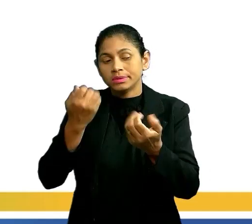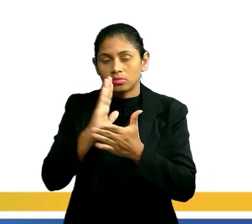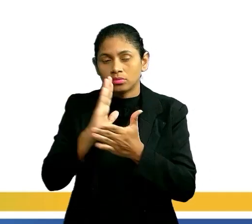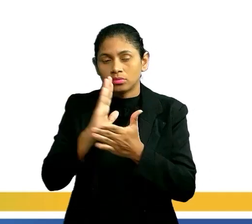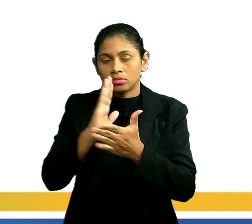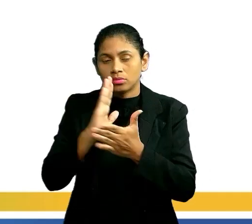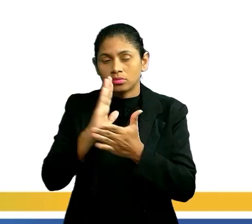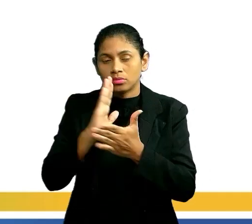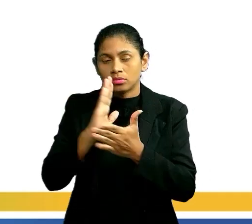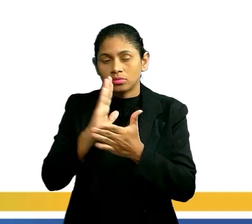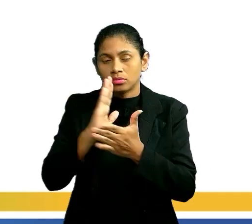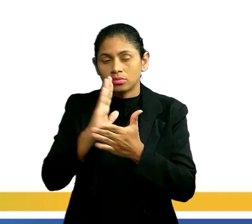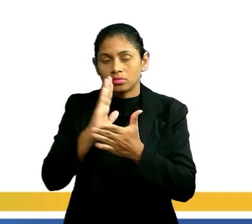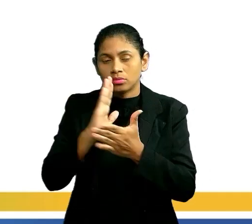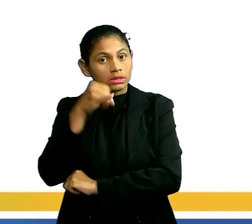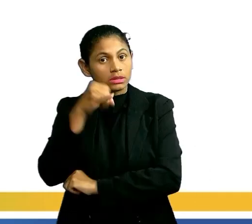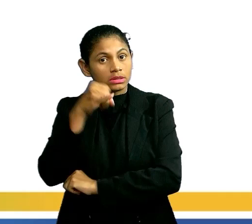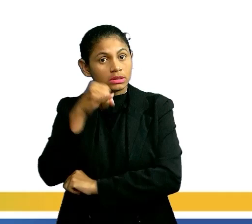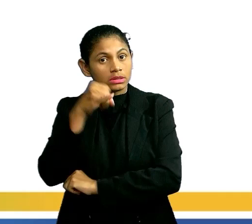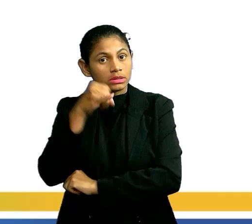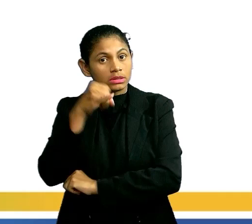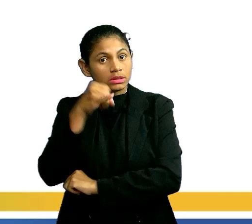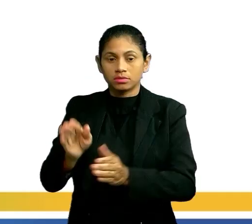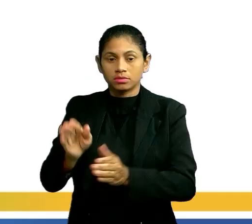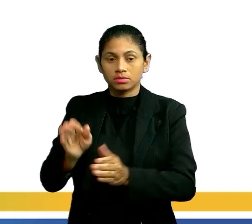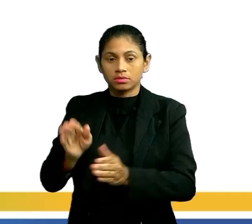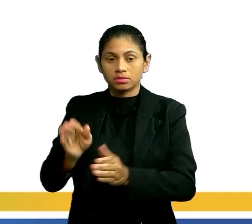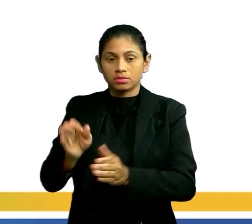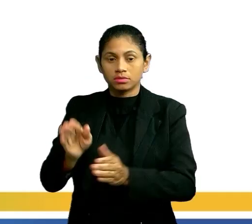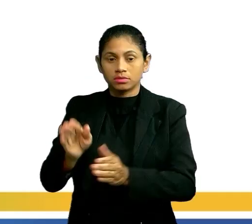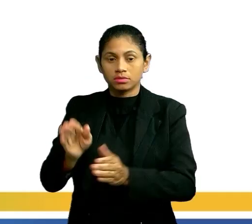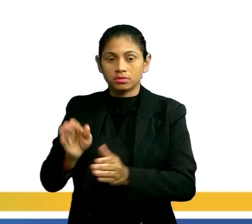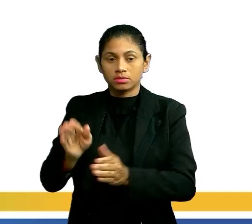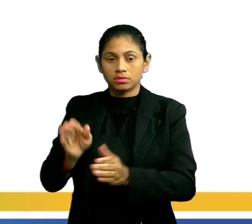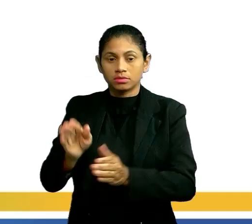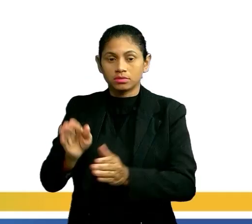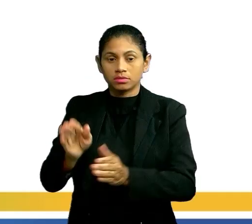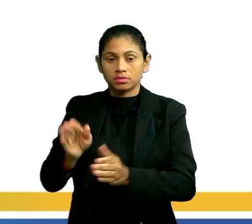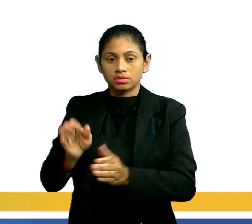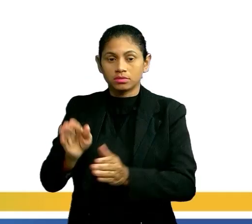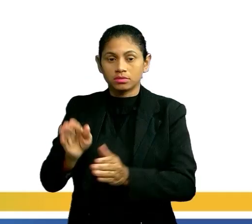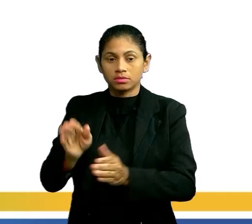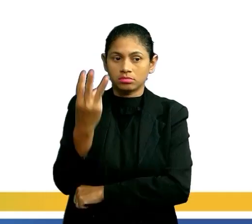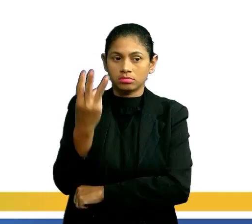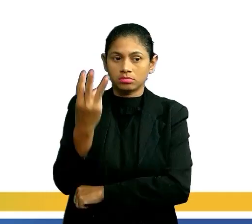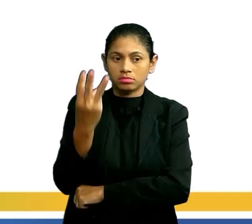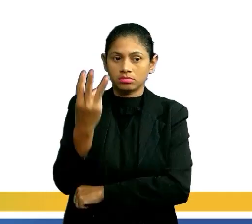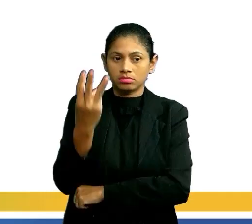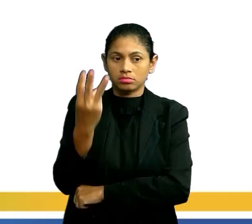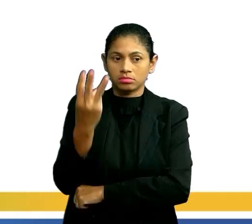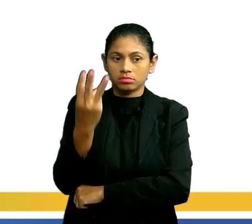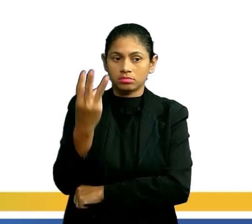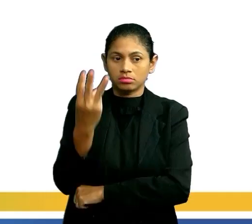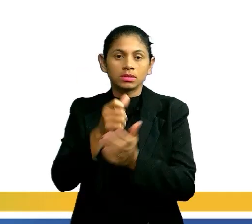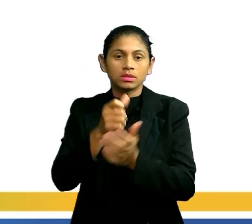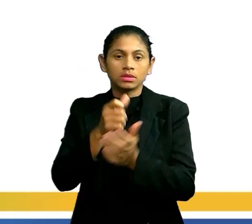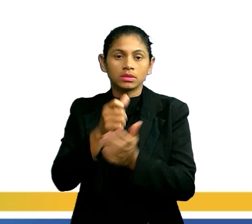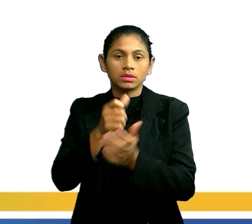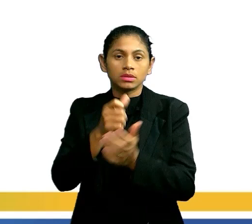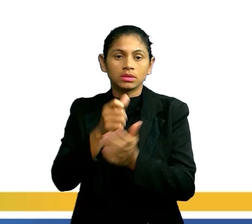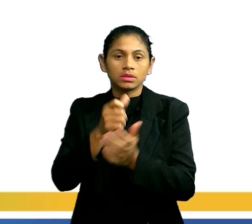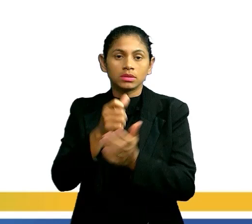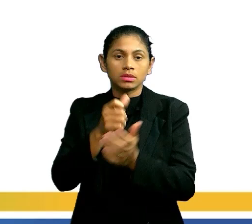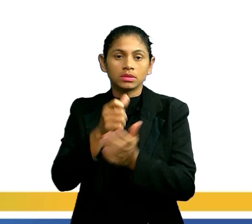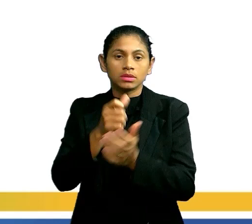se você está com o livro em mãos, é o exercício 3, questão 4, da página 165 do livro Resolva Enem, volume